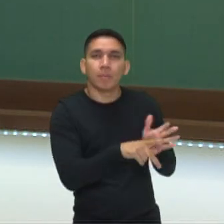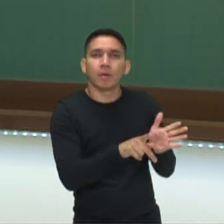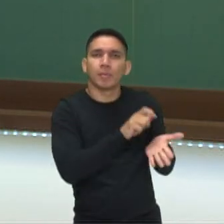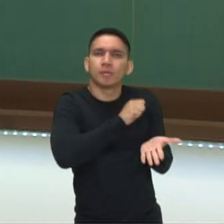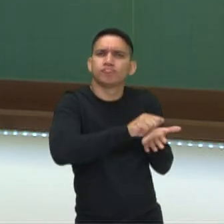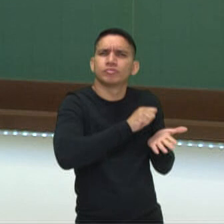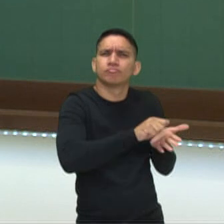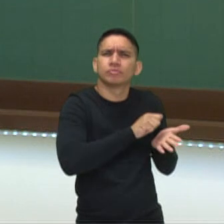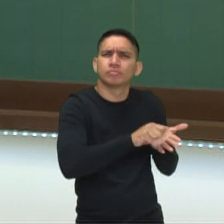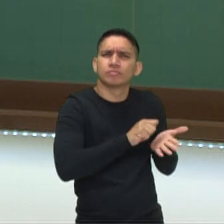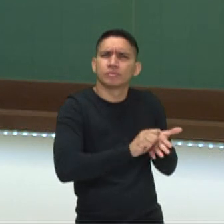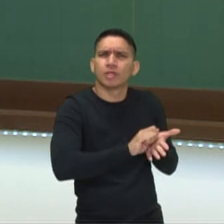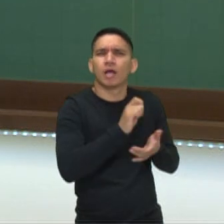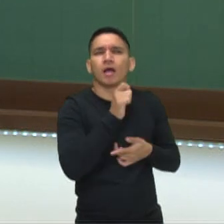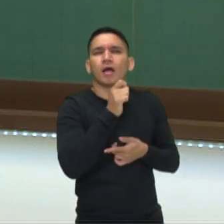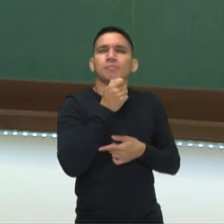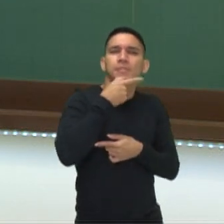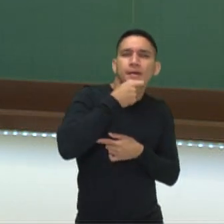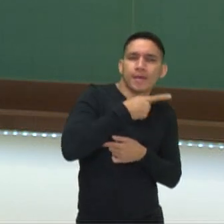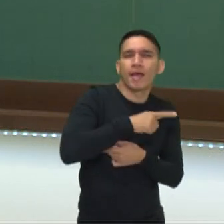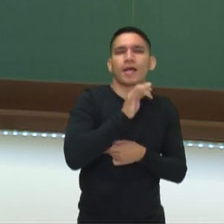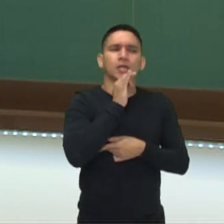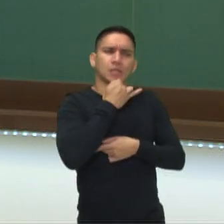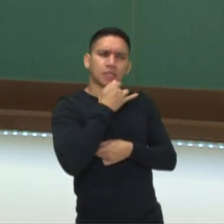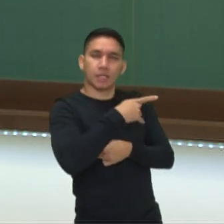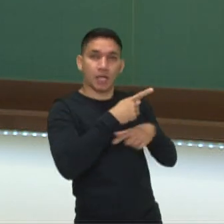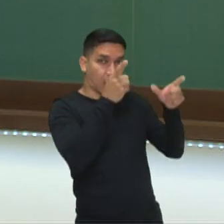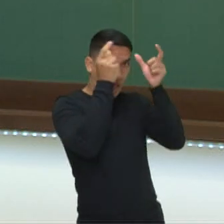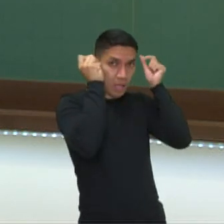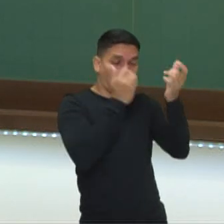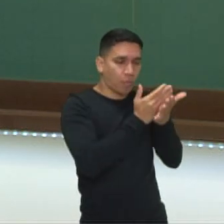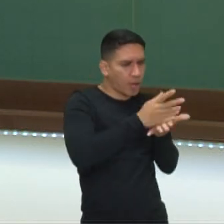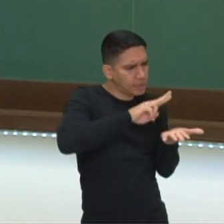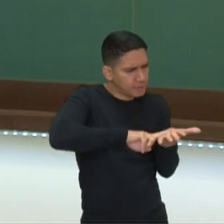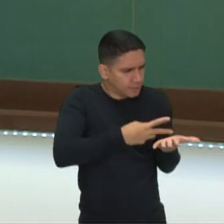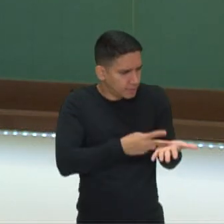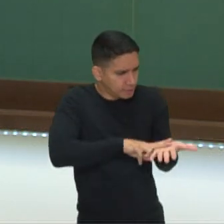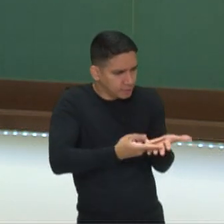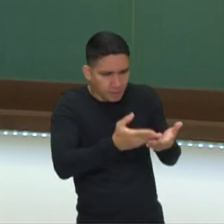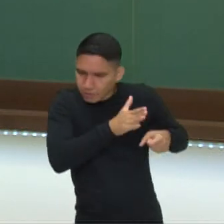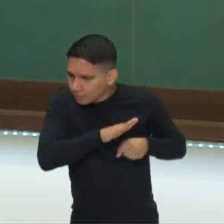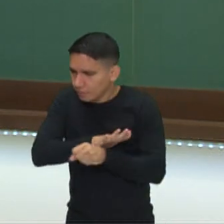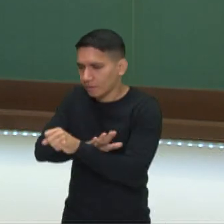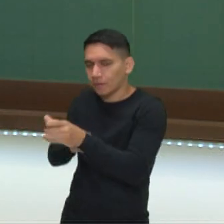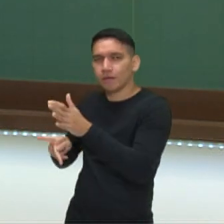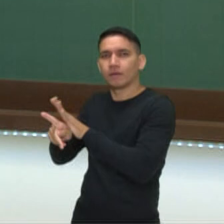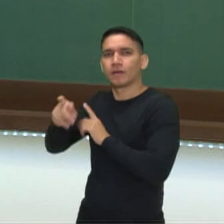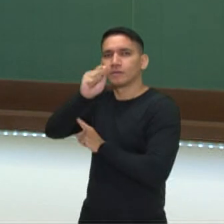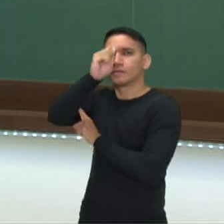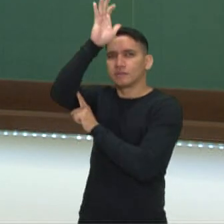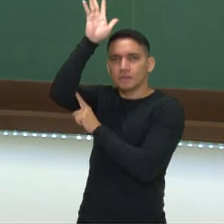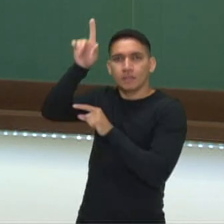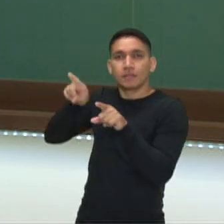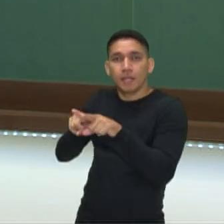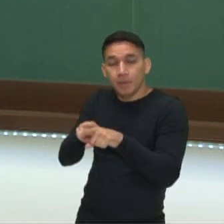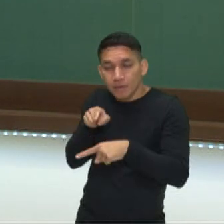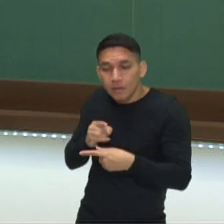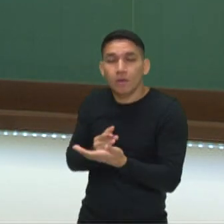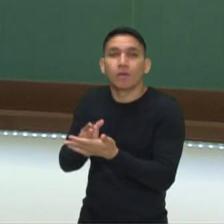comédias e das tragédias gregas. Ele começa a fazer a tradução disso e começa a trazer para Roma. E ele dá uma